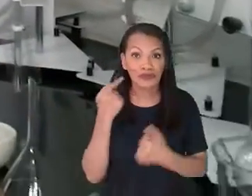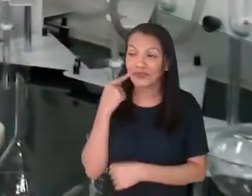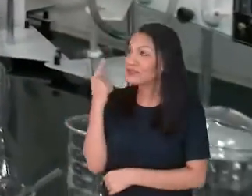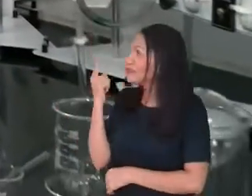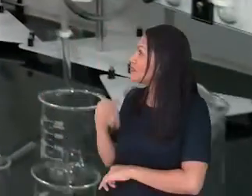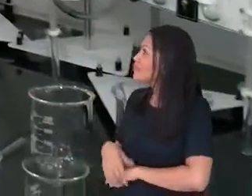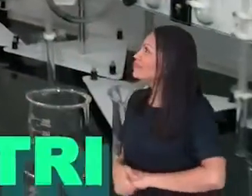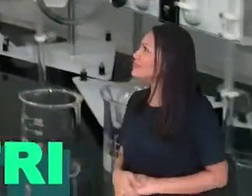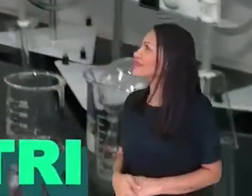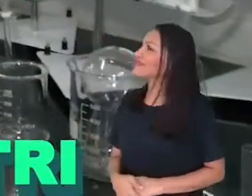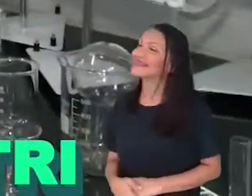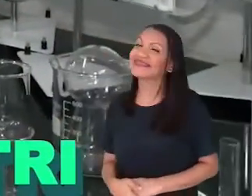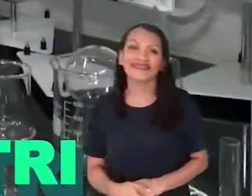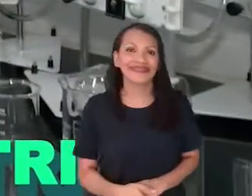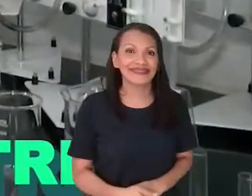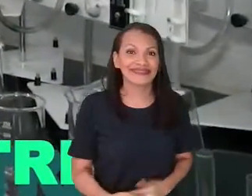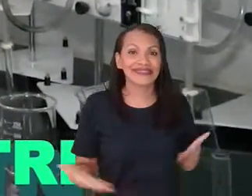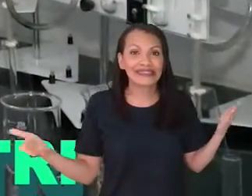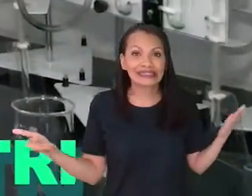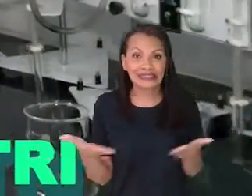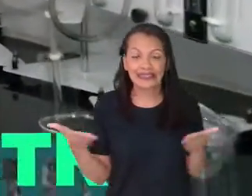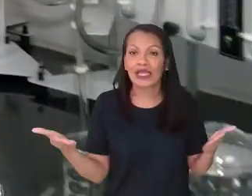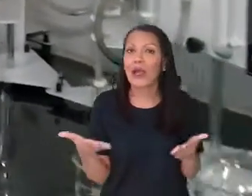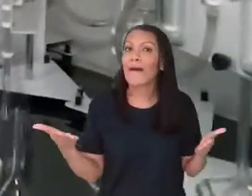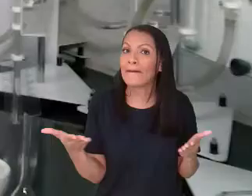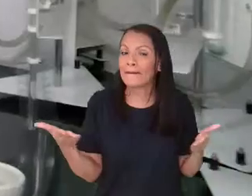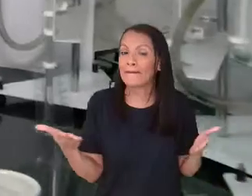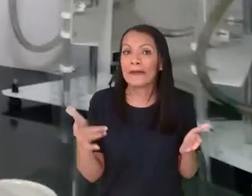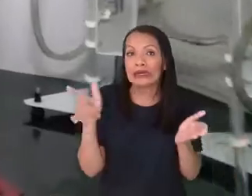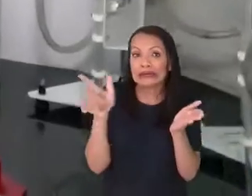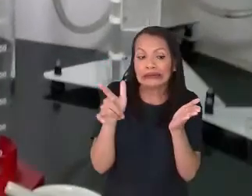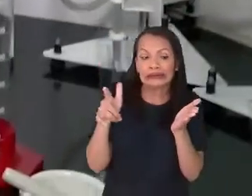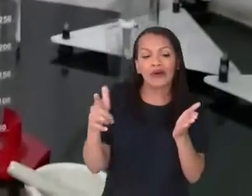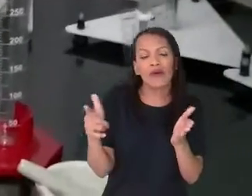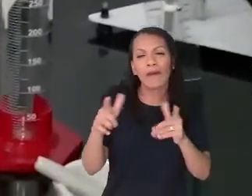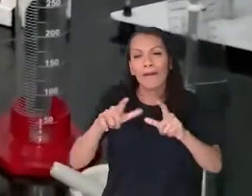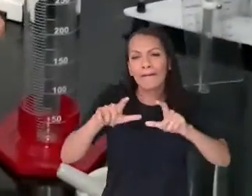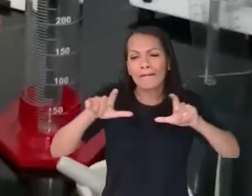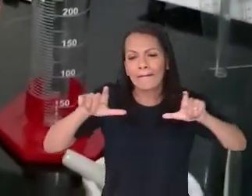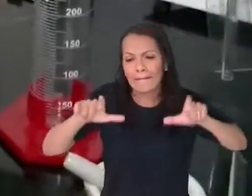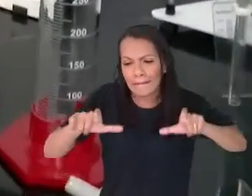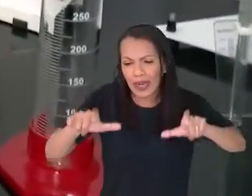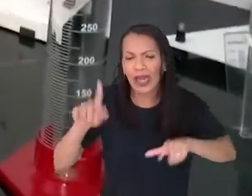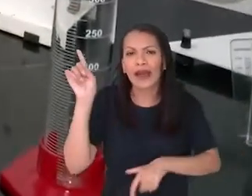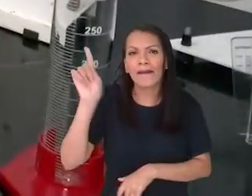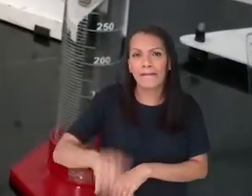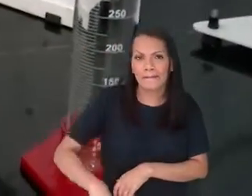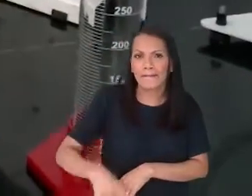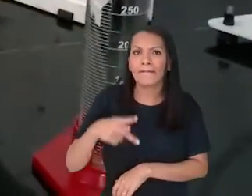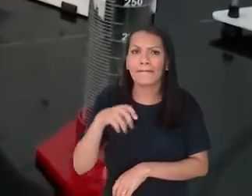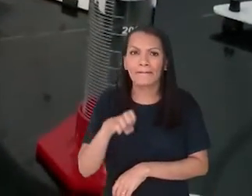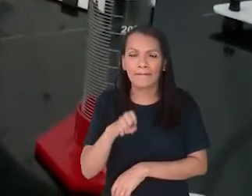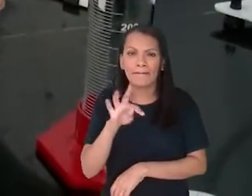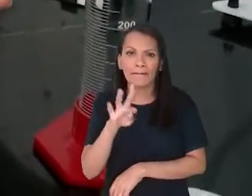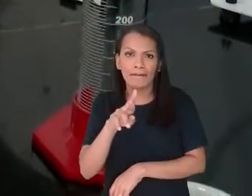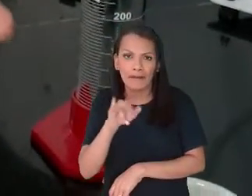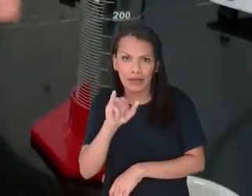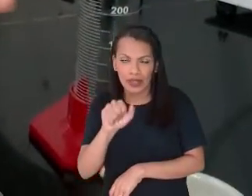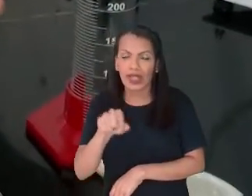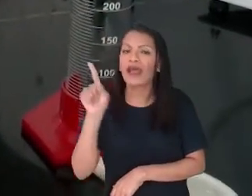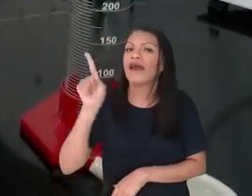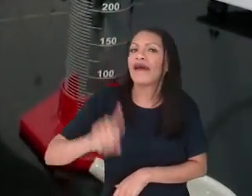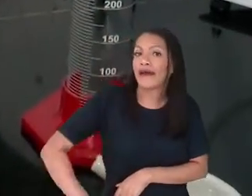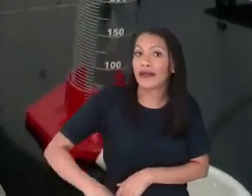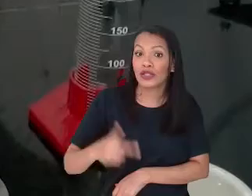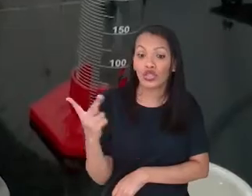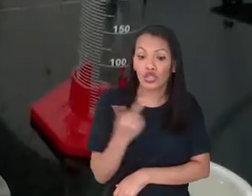Vamos agora para a placa de Petri. A placa de Petri, né, é em homenagem a ele que inventou essa placa. Ela é formada por